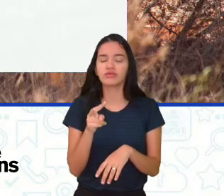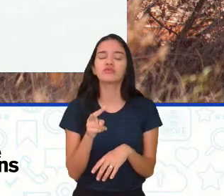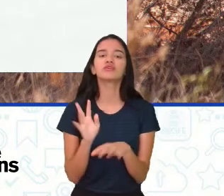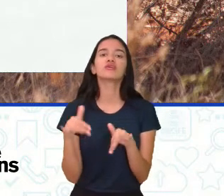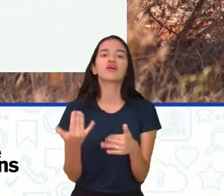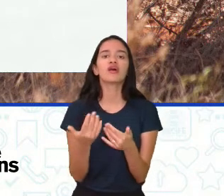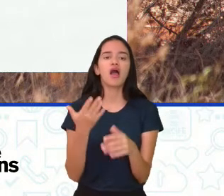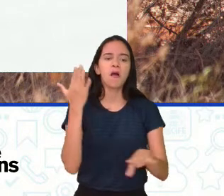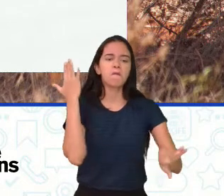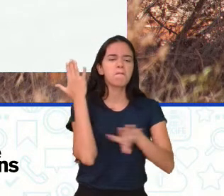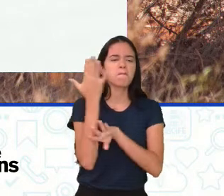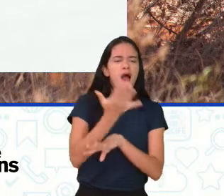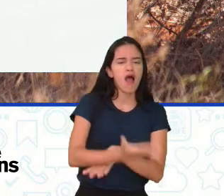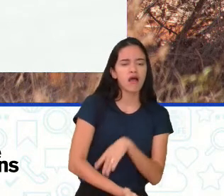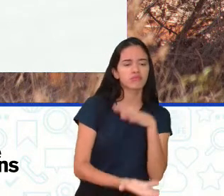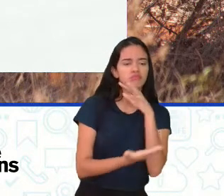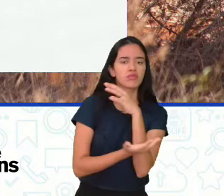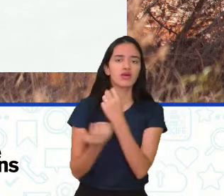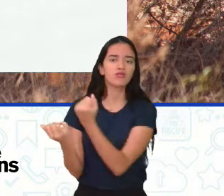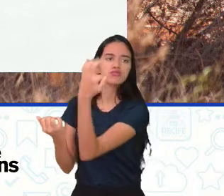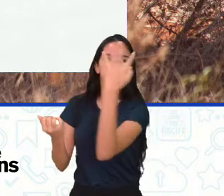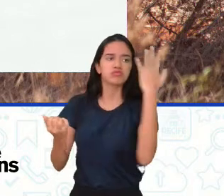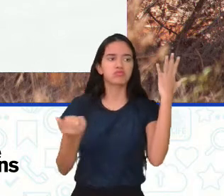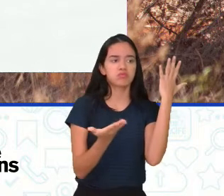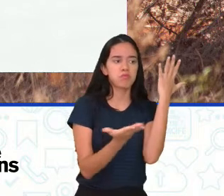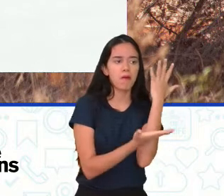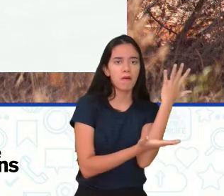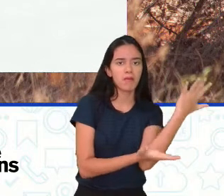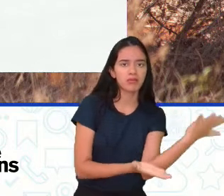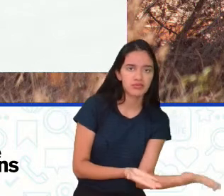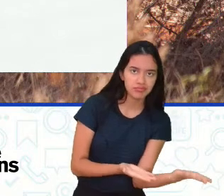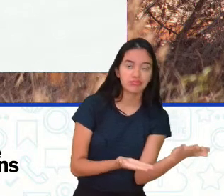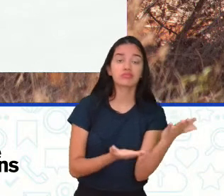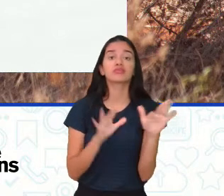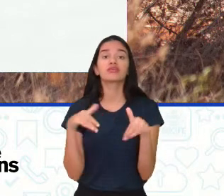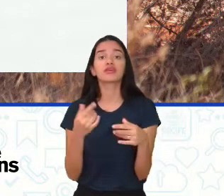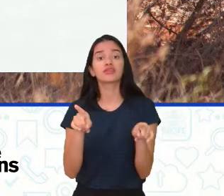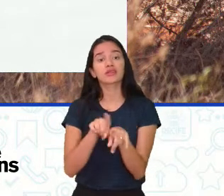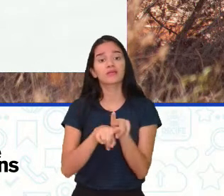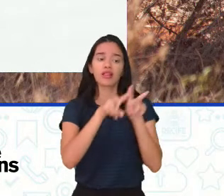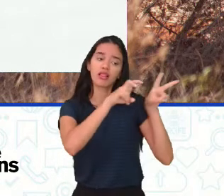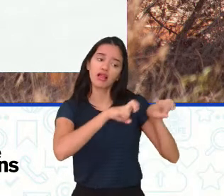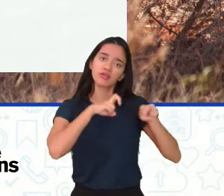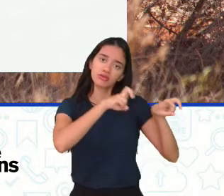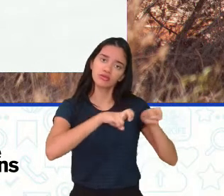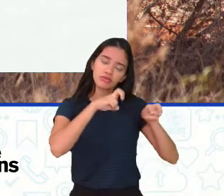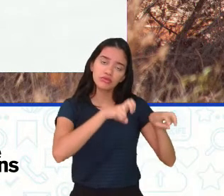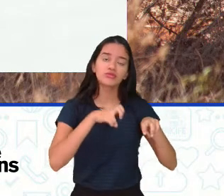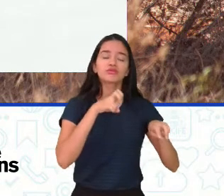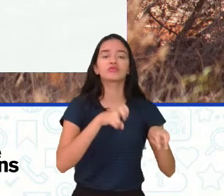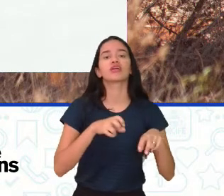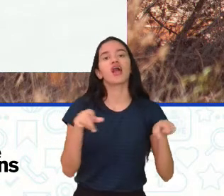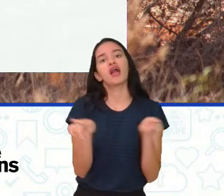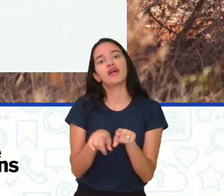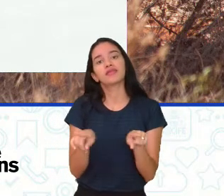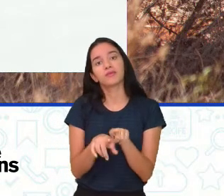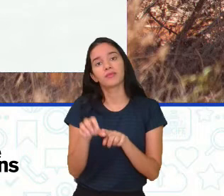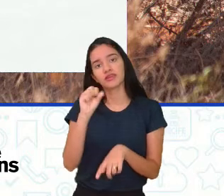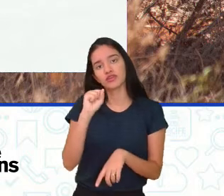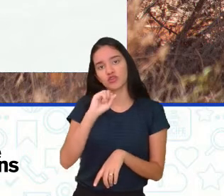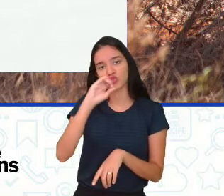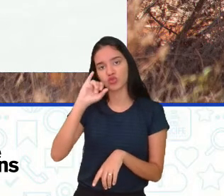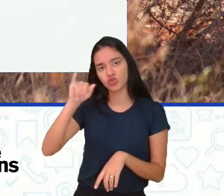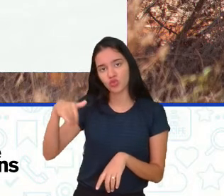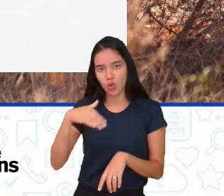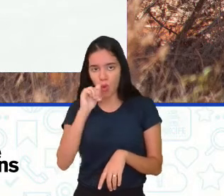área para simplesmente fazer o quê? Plantações, a questão da agricultura. Aí vem soja, é bem famoso, né?